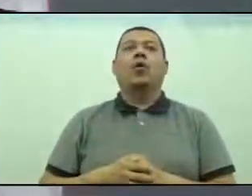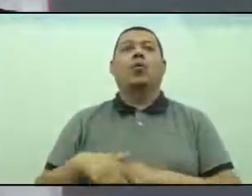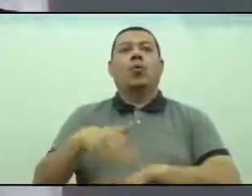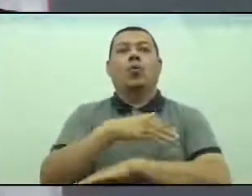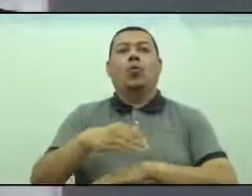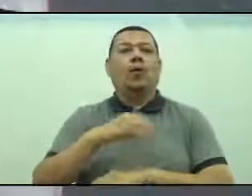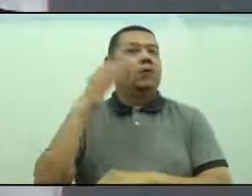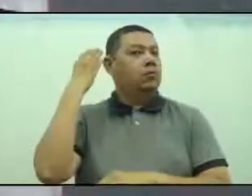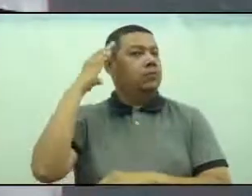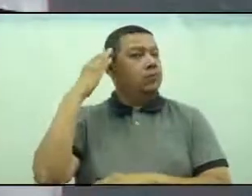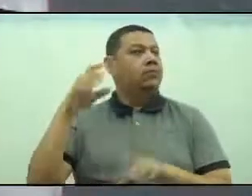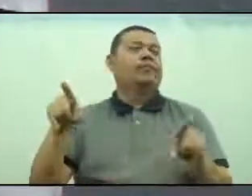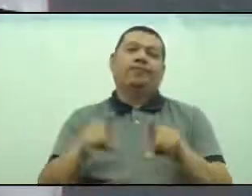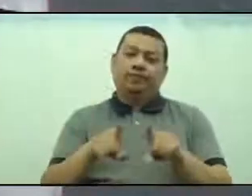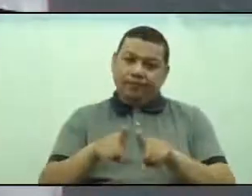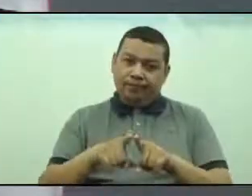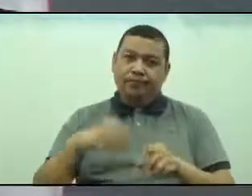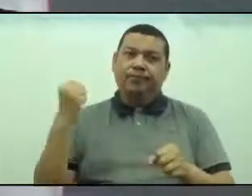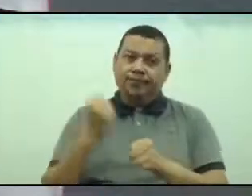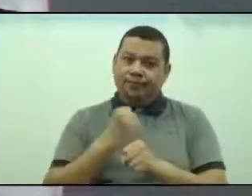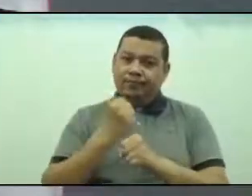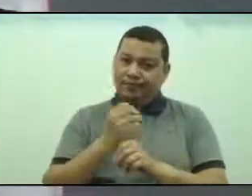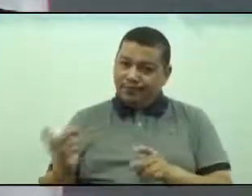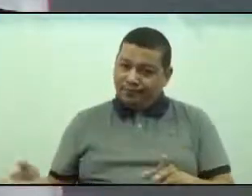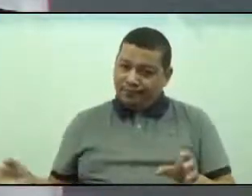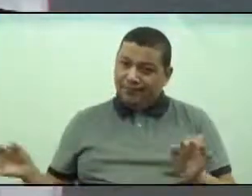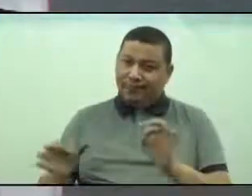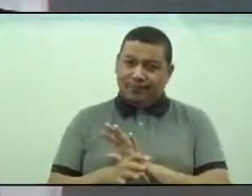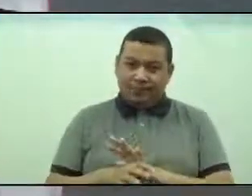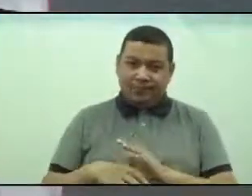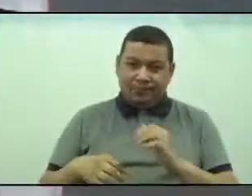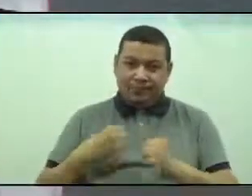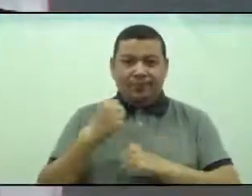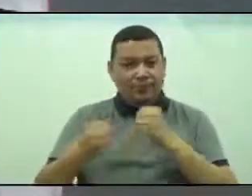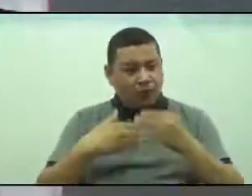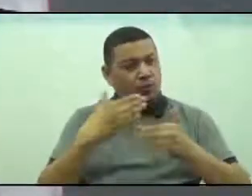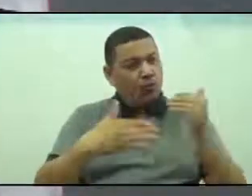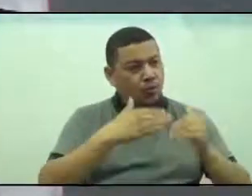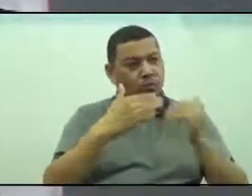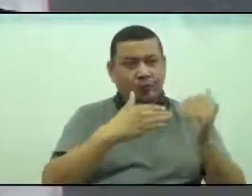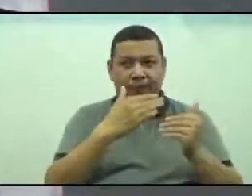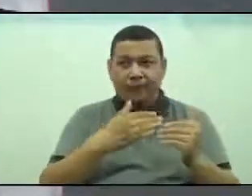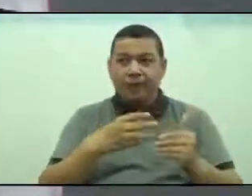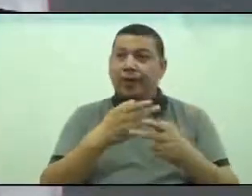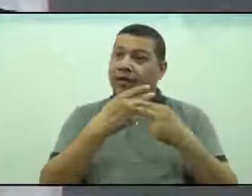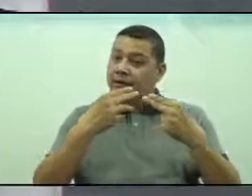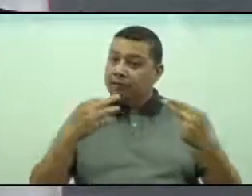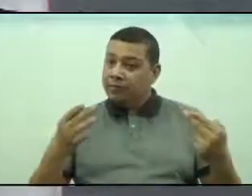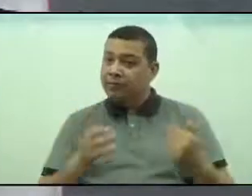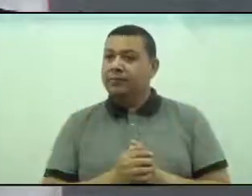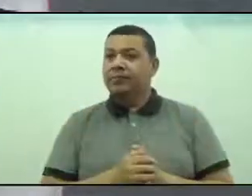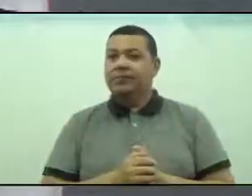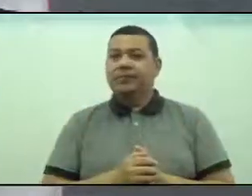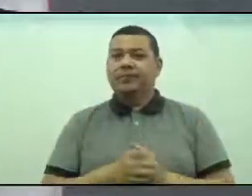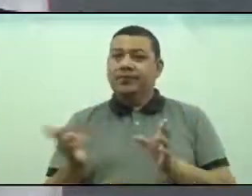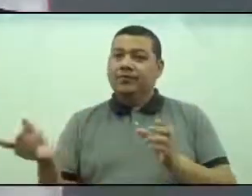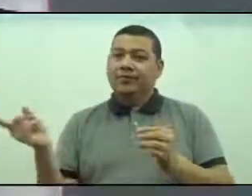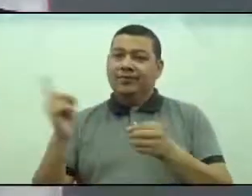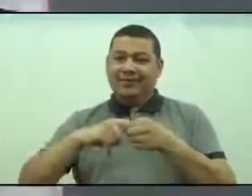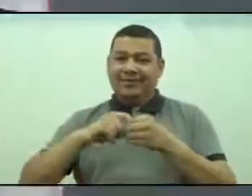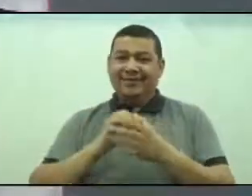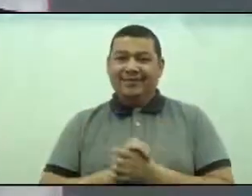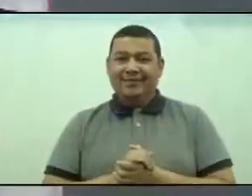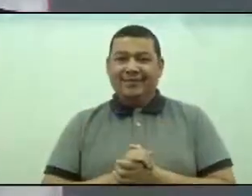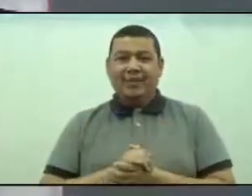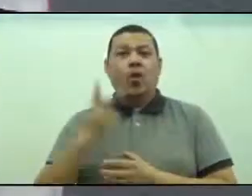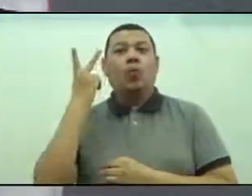os serviços. Fico feliz que as obras aos poucos vão se retomando e as coisas podem voltar